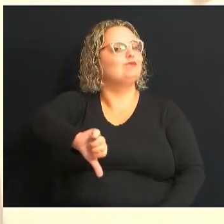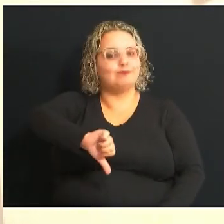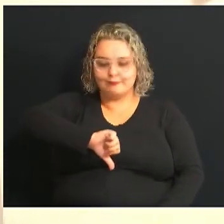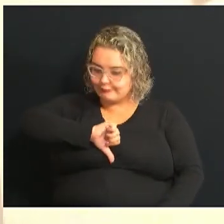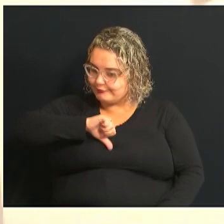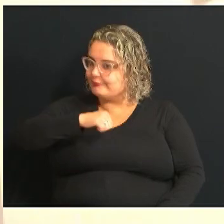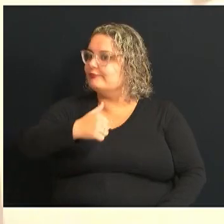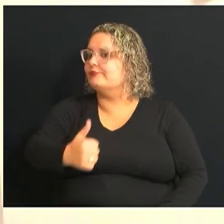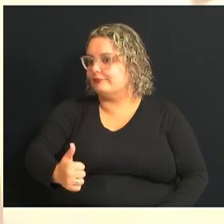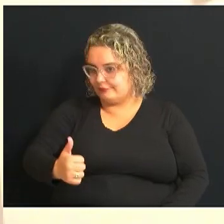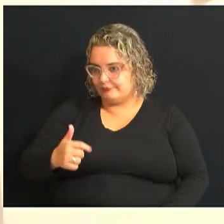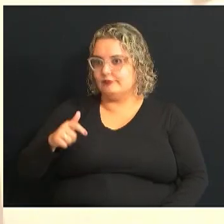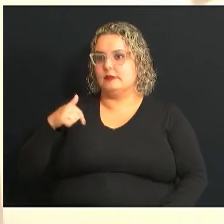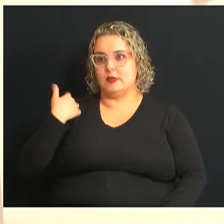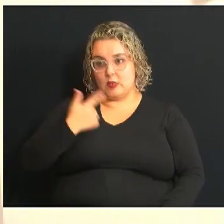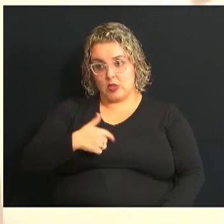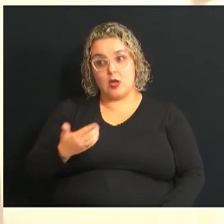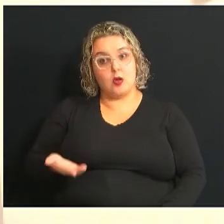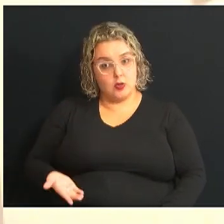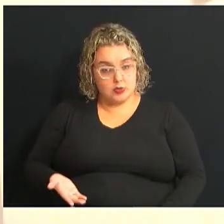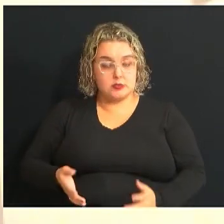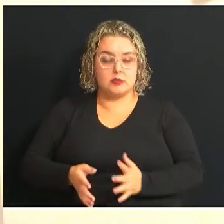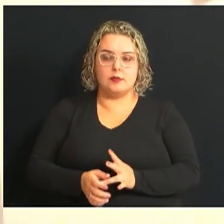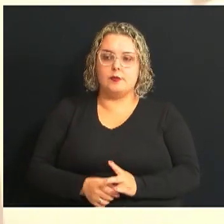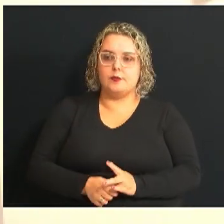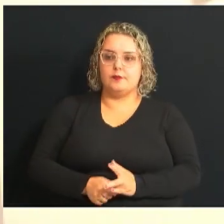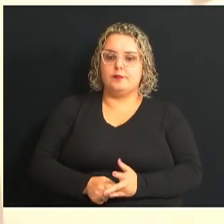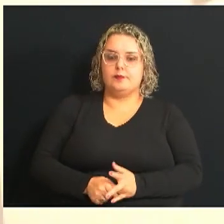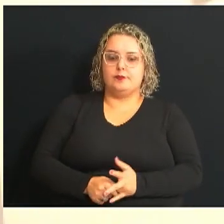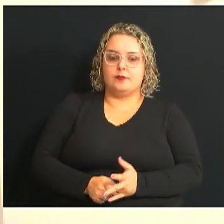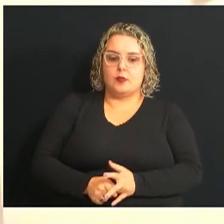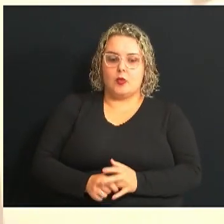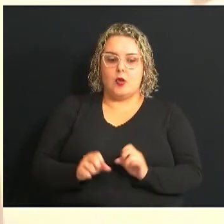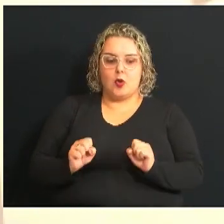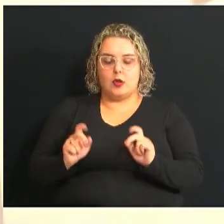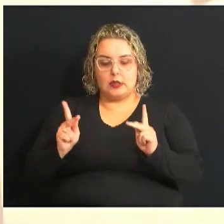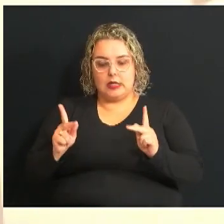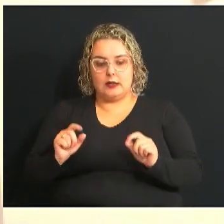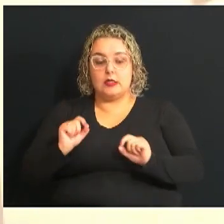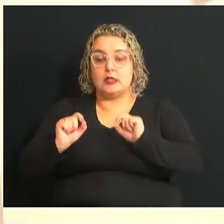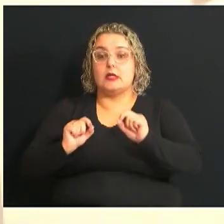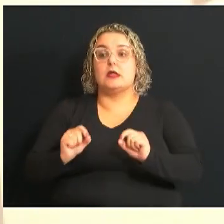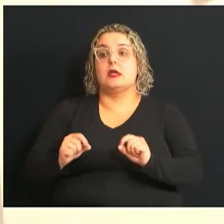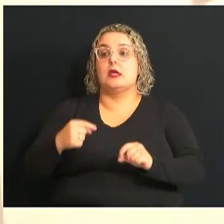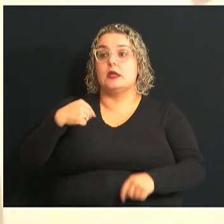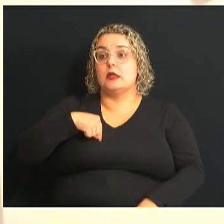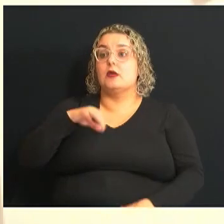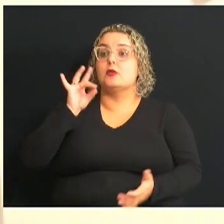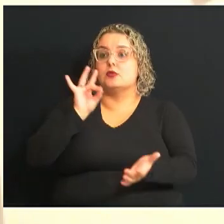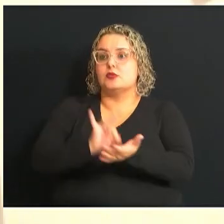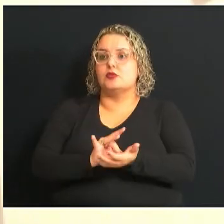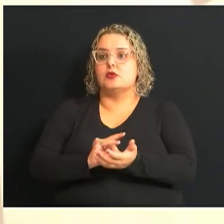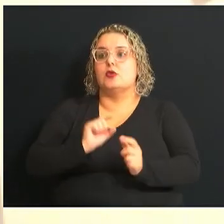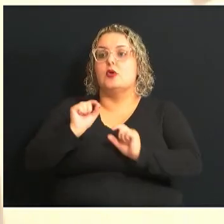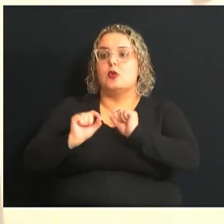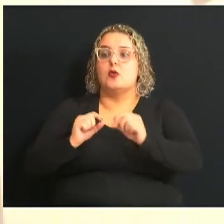nossa parte, né, de entender, tá bom, quem eu sou de verdade, o que eu trago de mim, mas o que eu vou